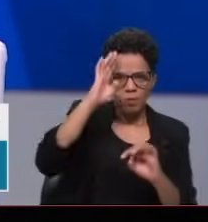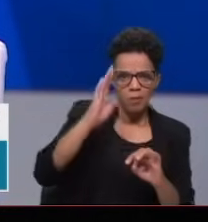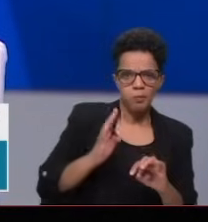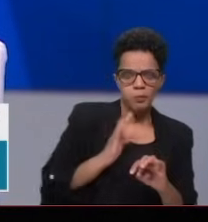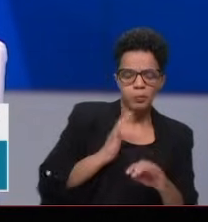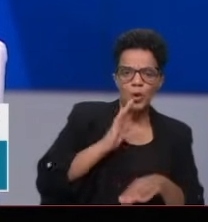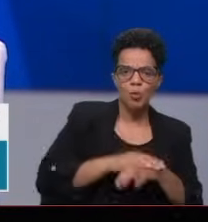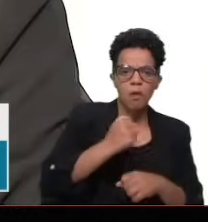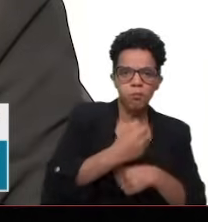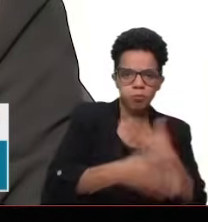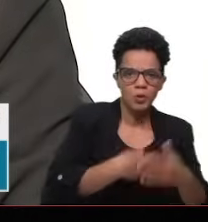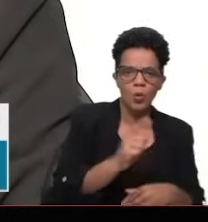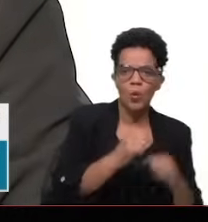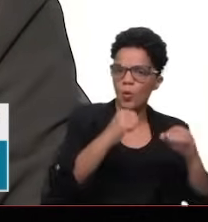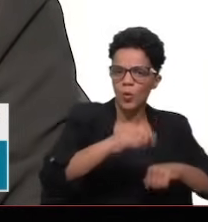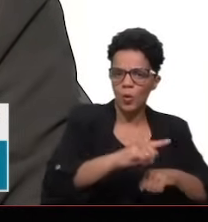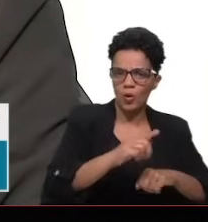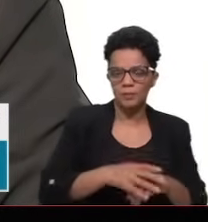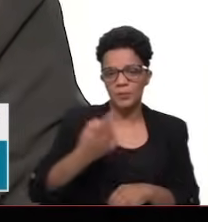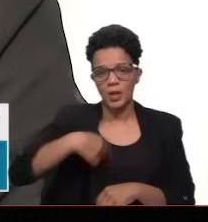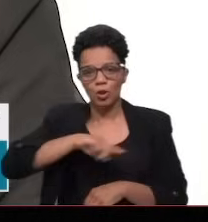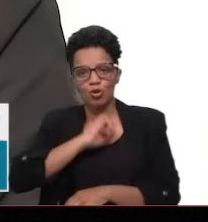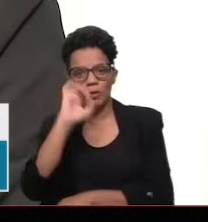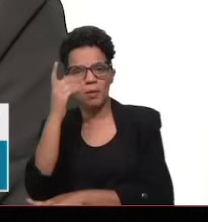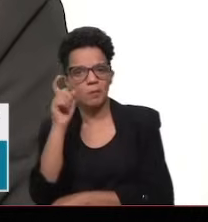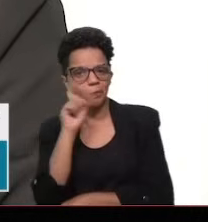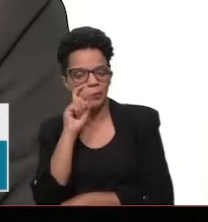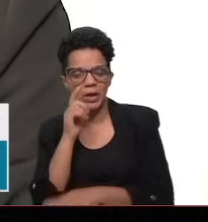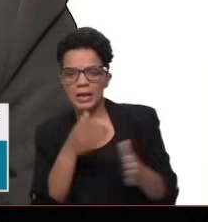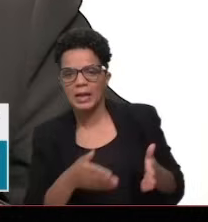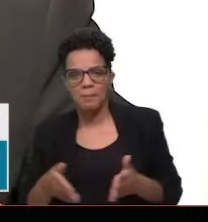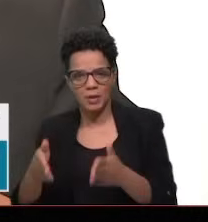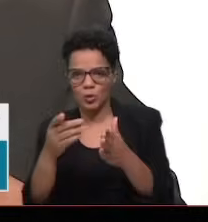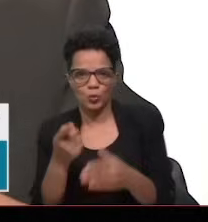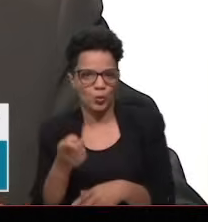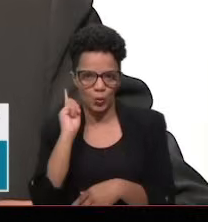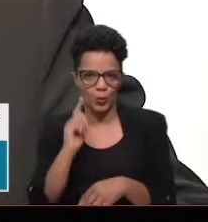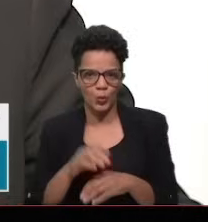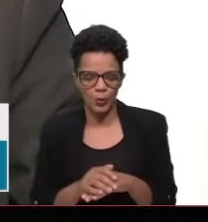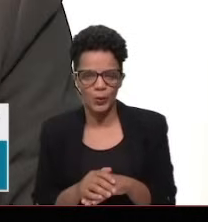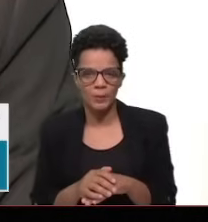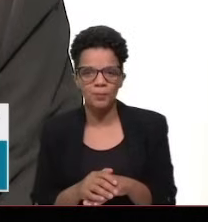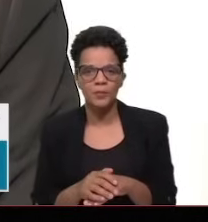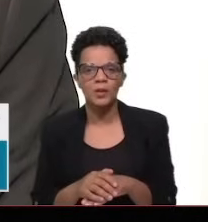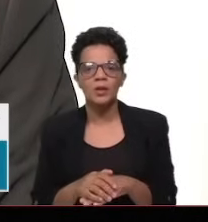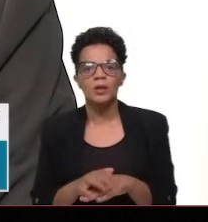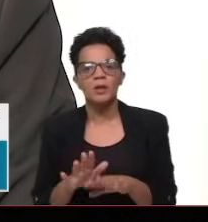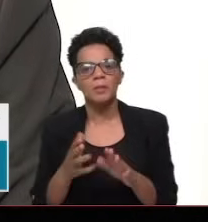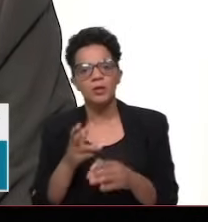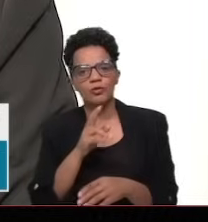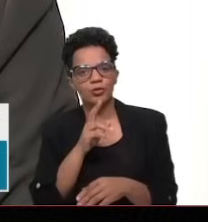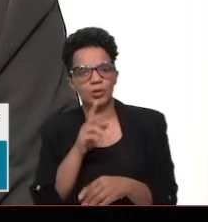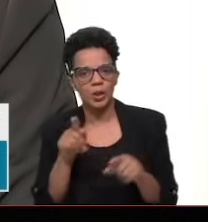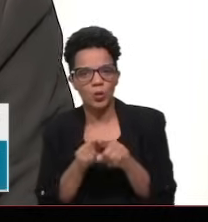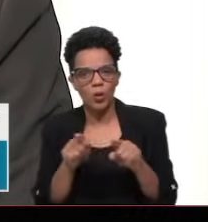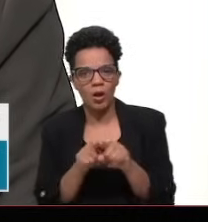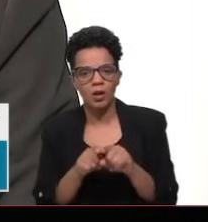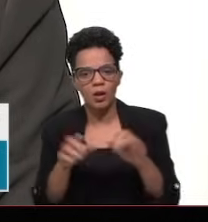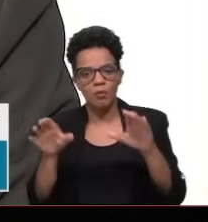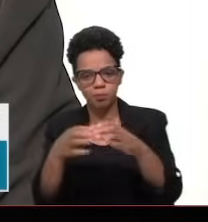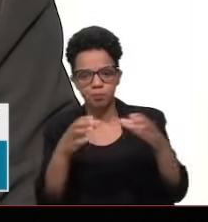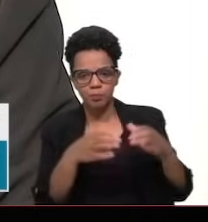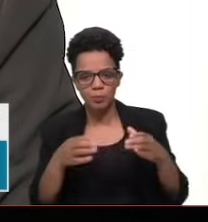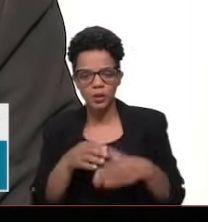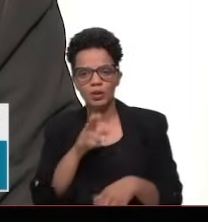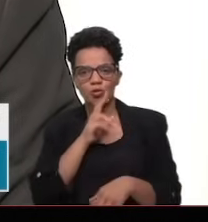concorda o pan neste momento defende que não é o caminho a seguir e Sim estamos em forças de resposta rápida multinacionais esse